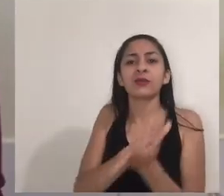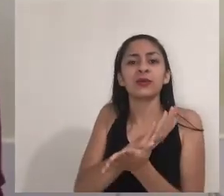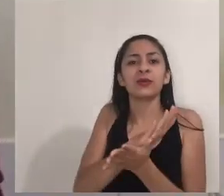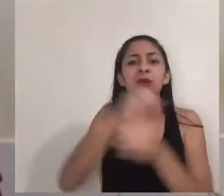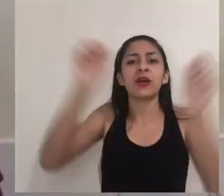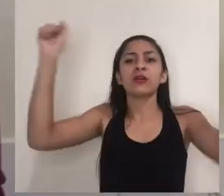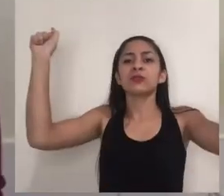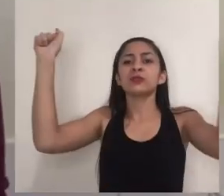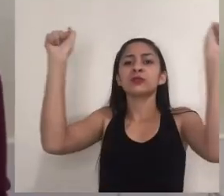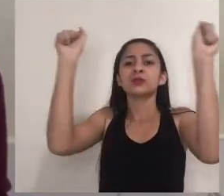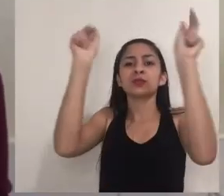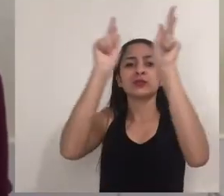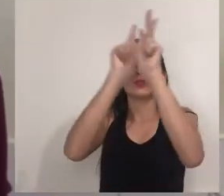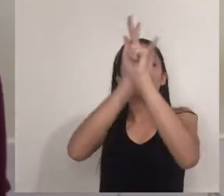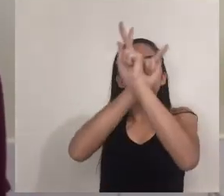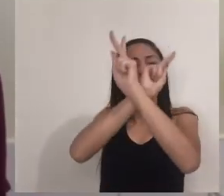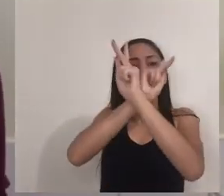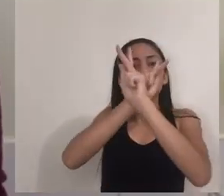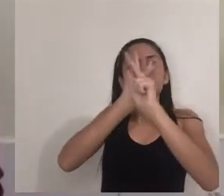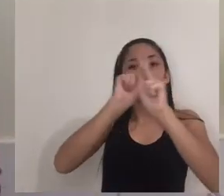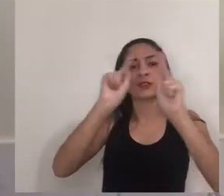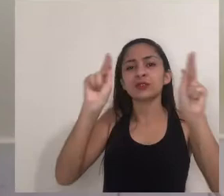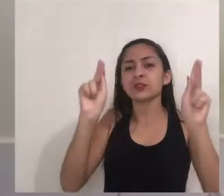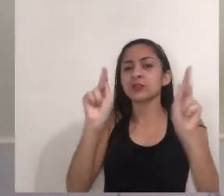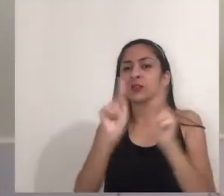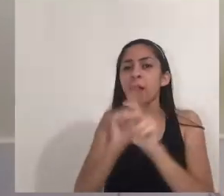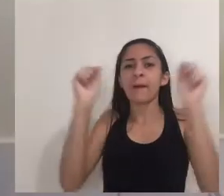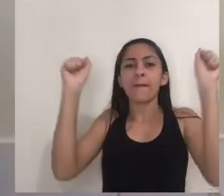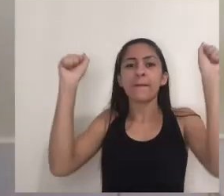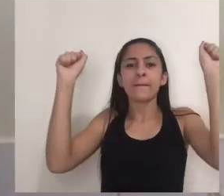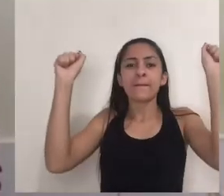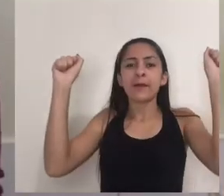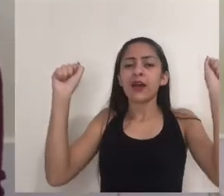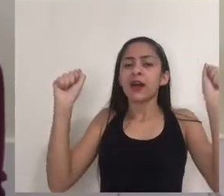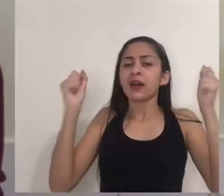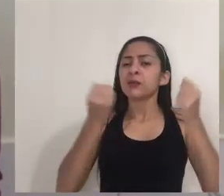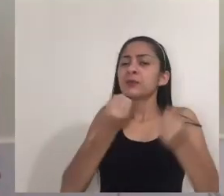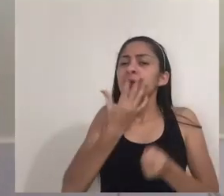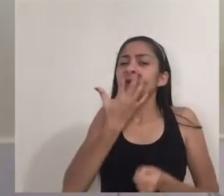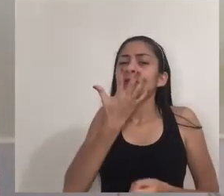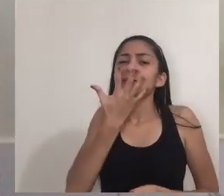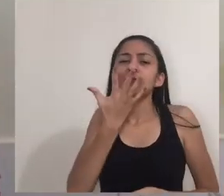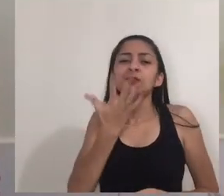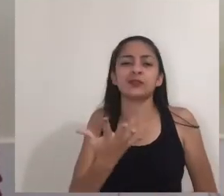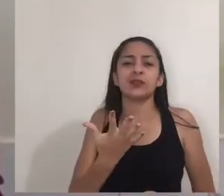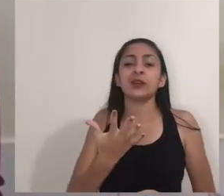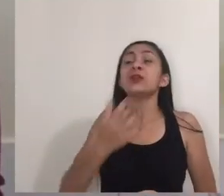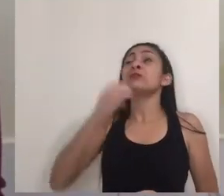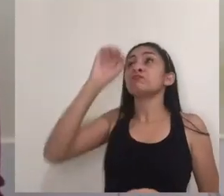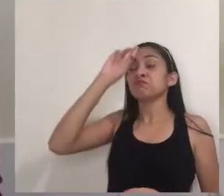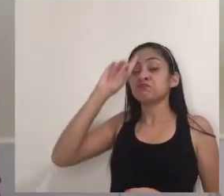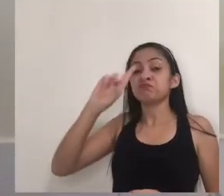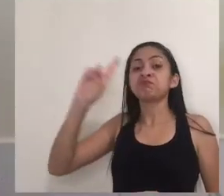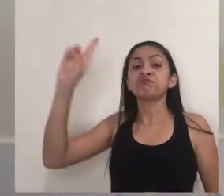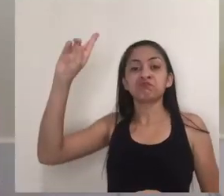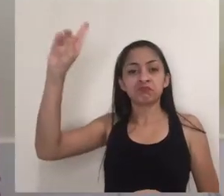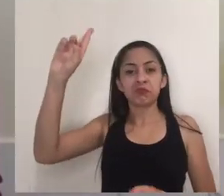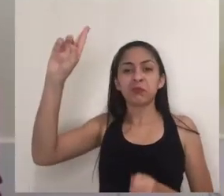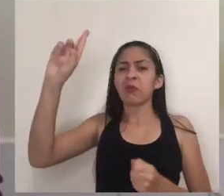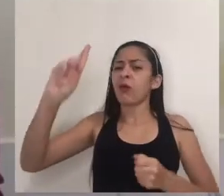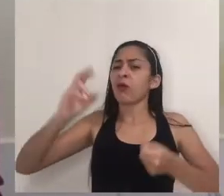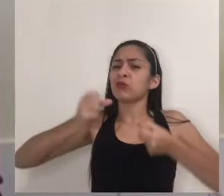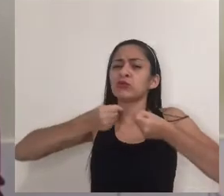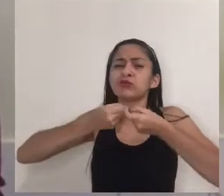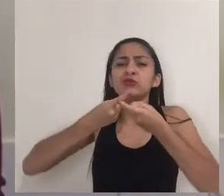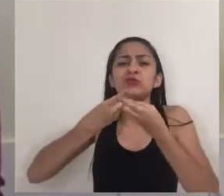o reconfortante acalma-te do Senhor. Então, Deus tem muito a nos ensinar no sofrimento. Deus tem muito